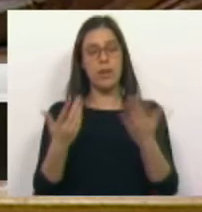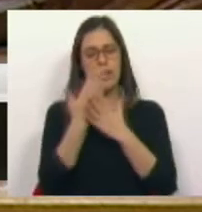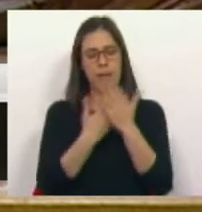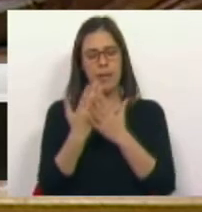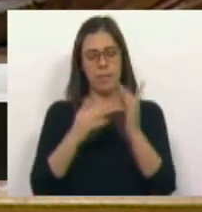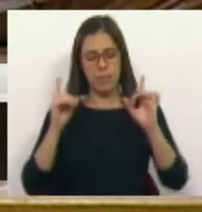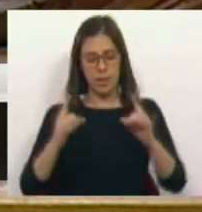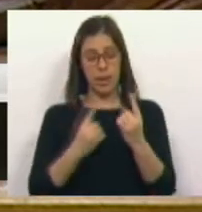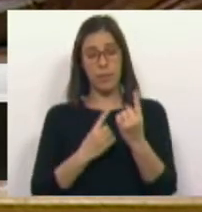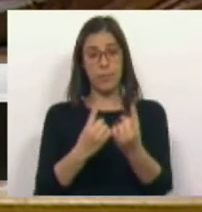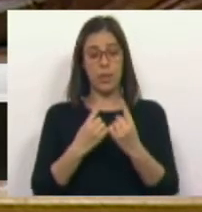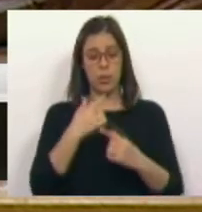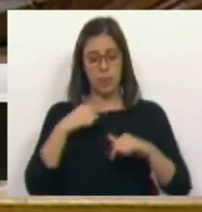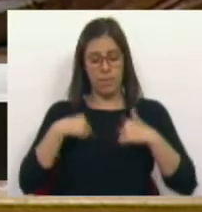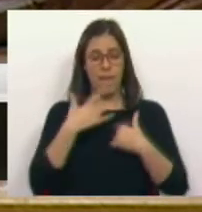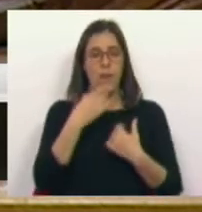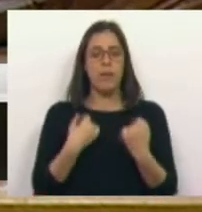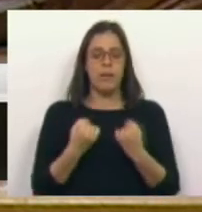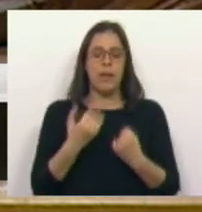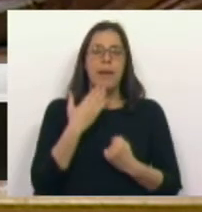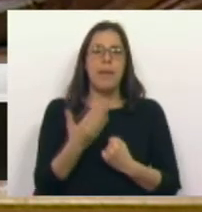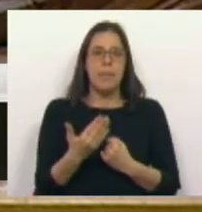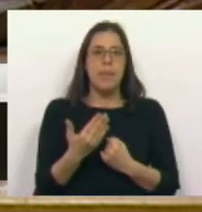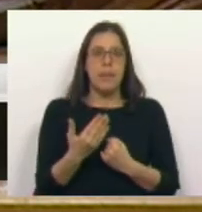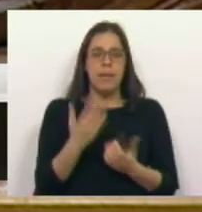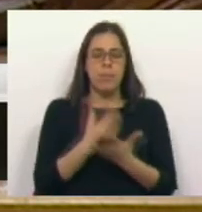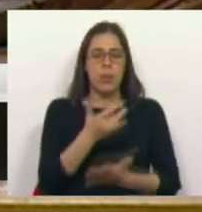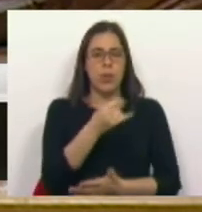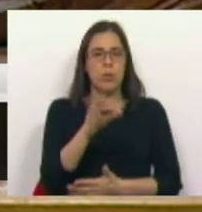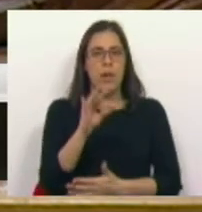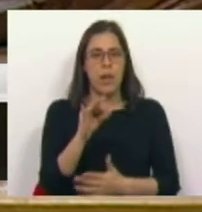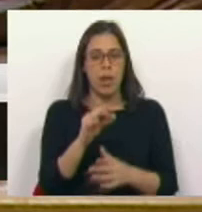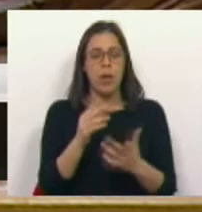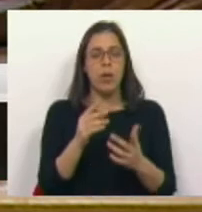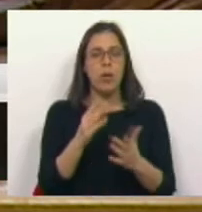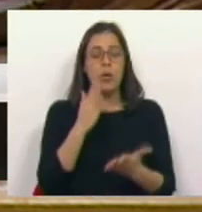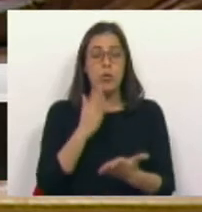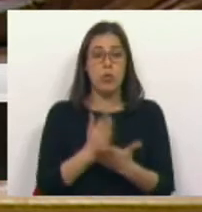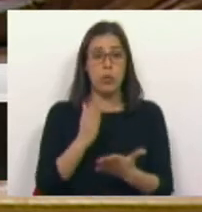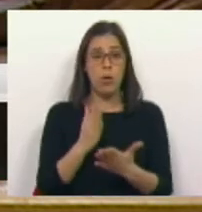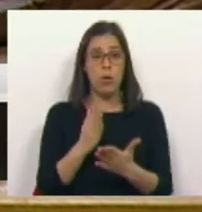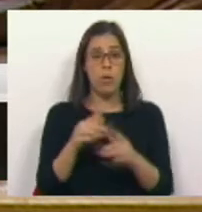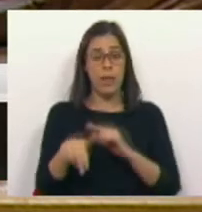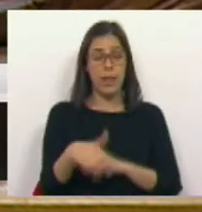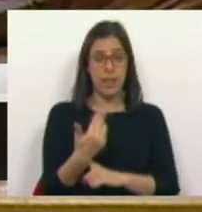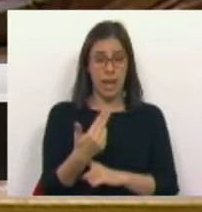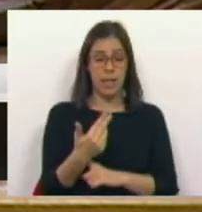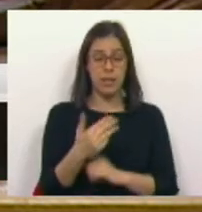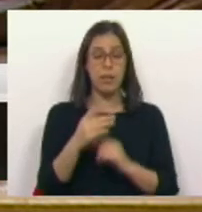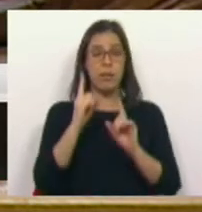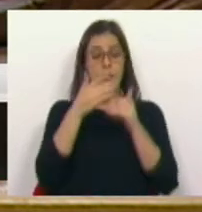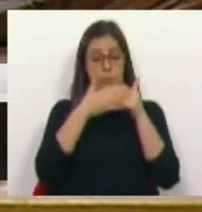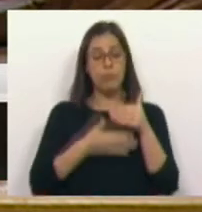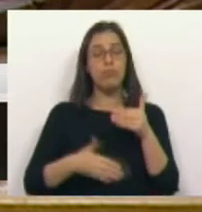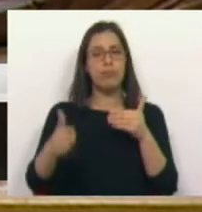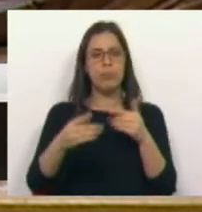mercado. O transporte individual de passageiros a pedido, que até 2014 foi ocupado exclusivamente pelos táxis e que desde